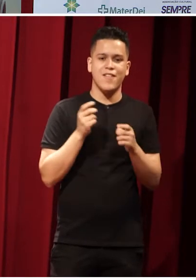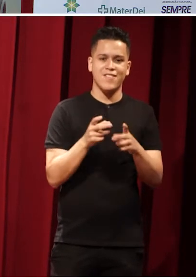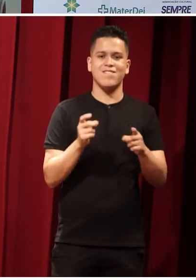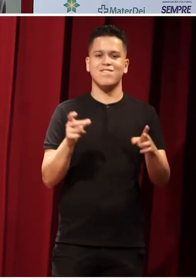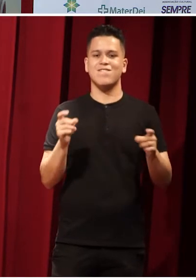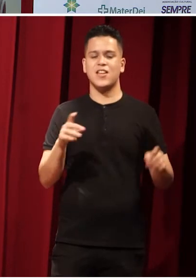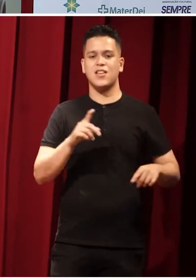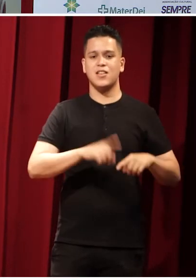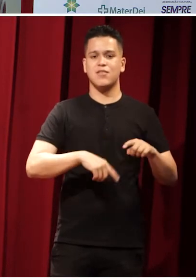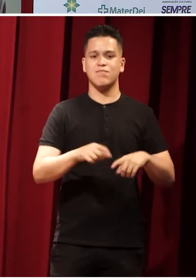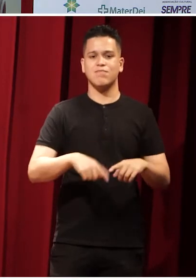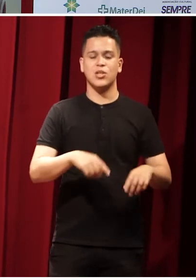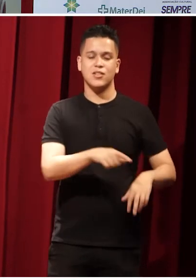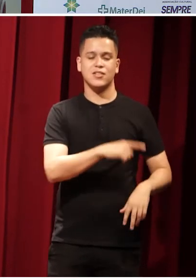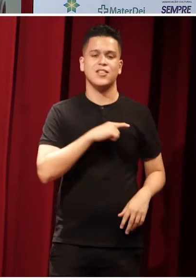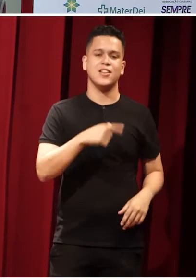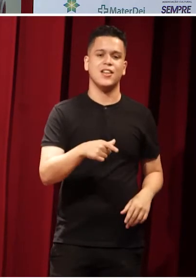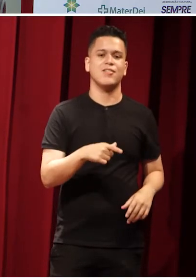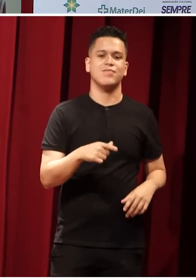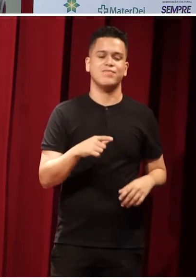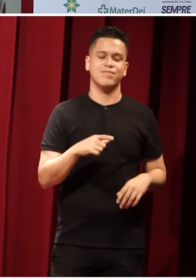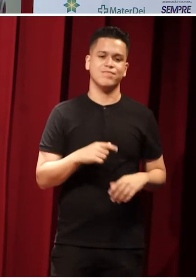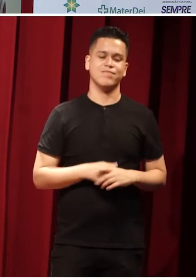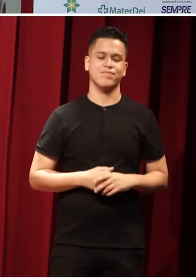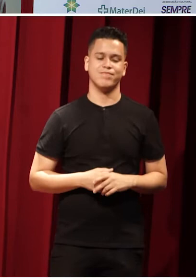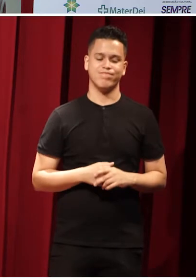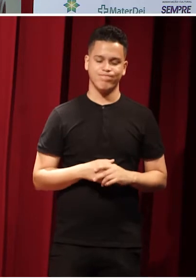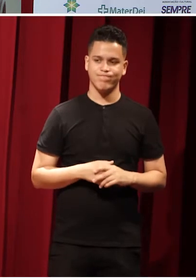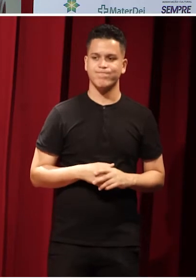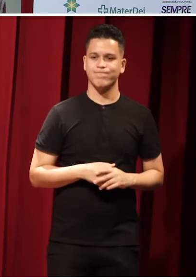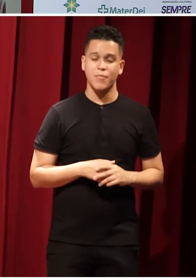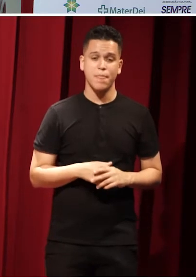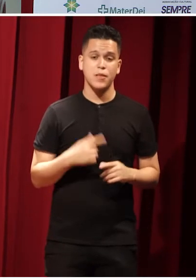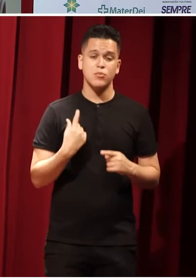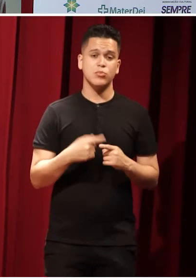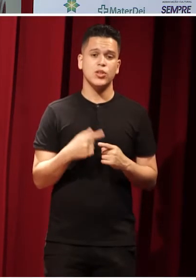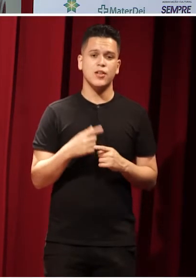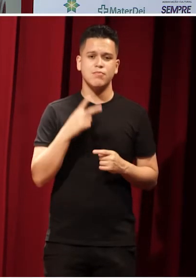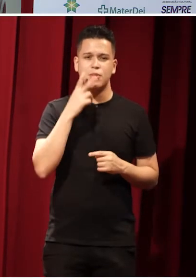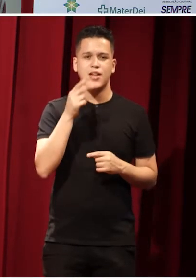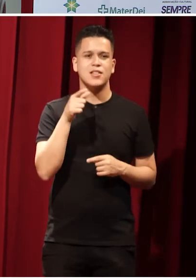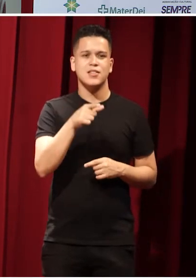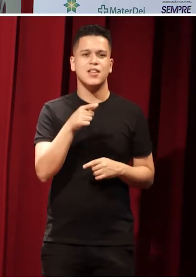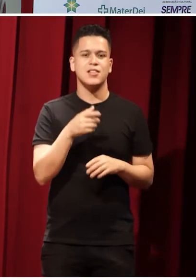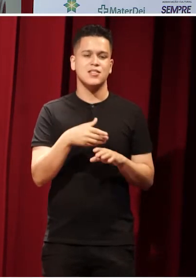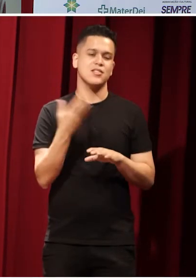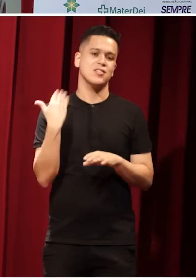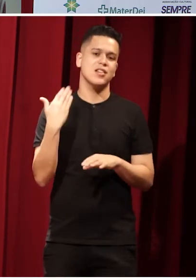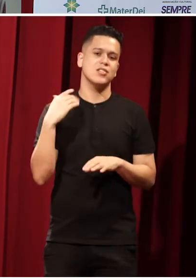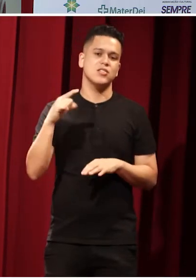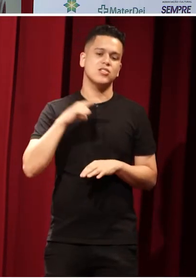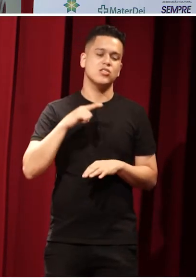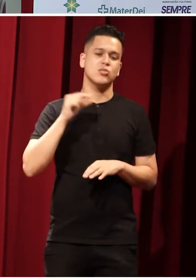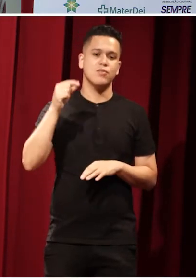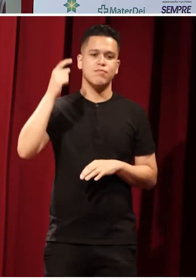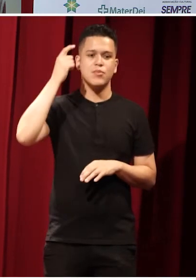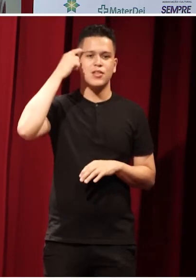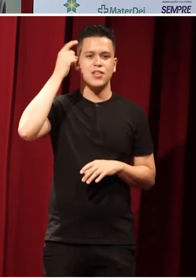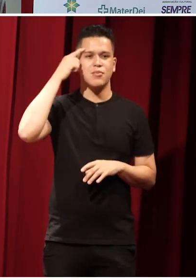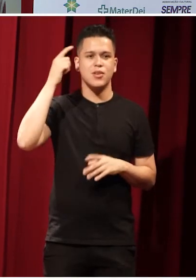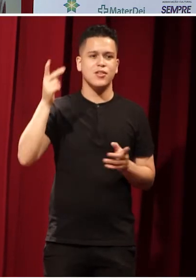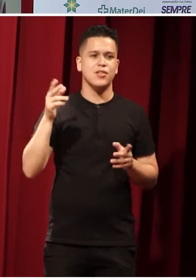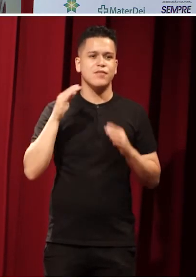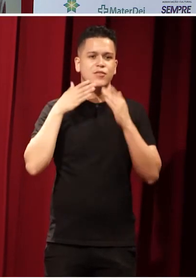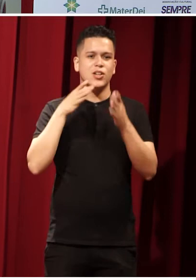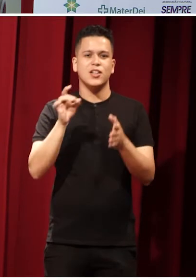por uma movimentação de mentalidades militares paranoicas que são